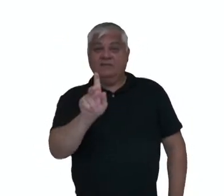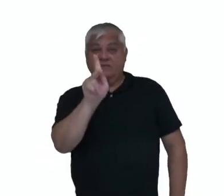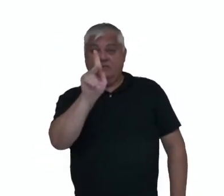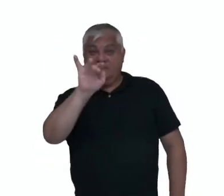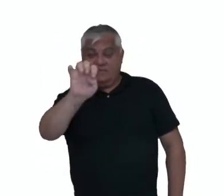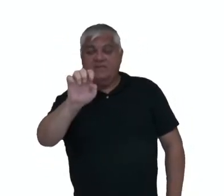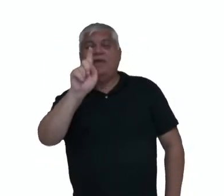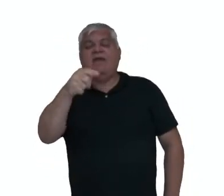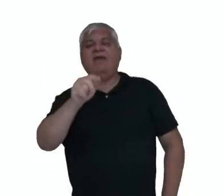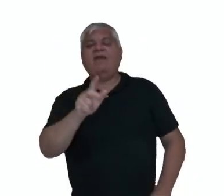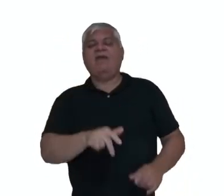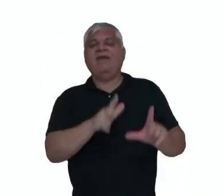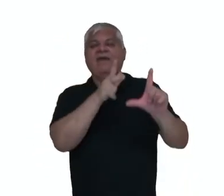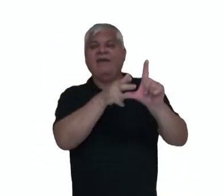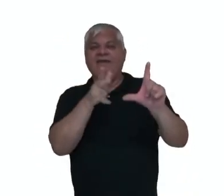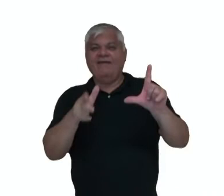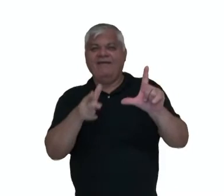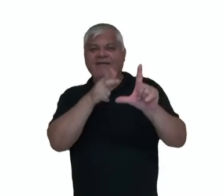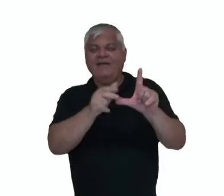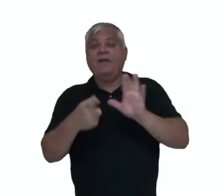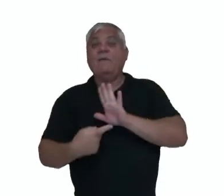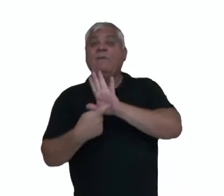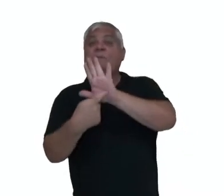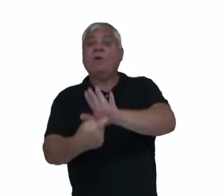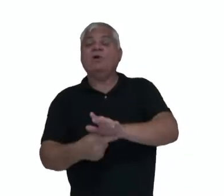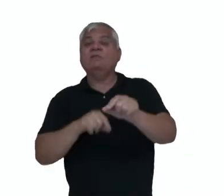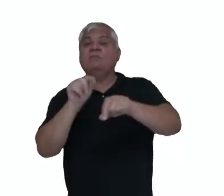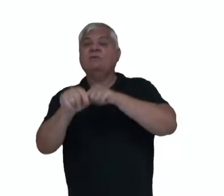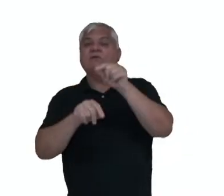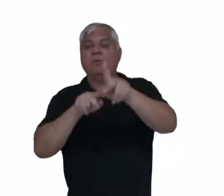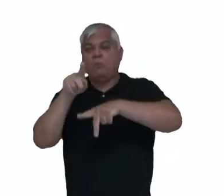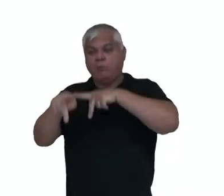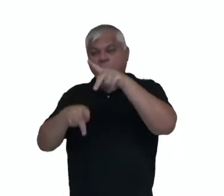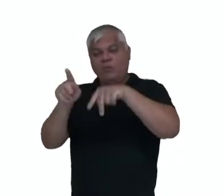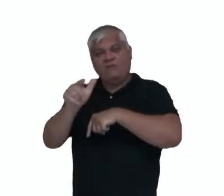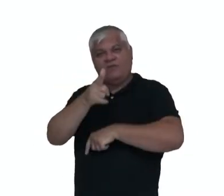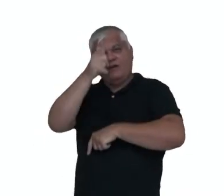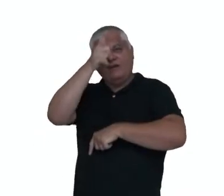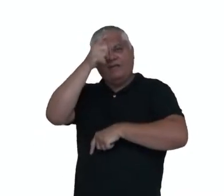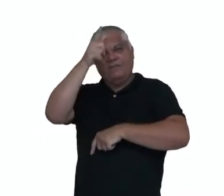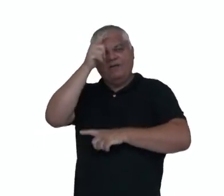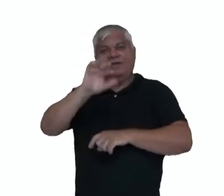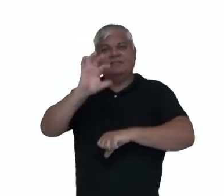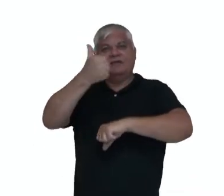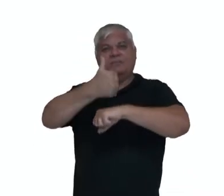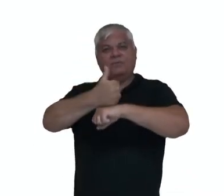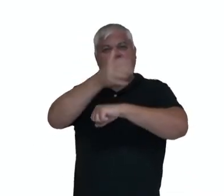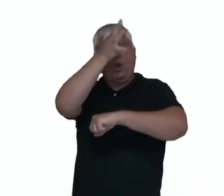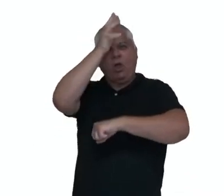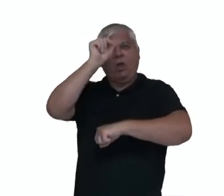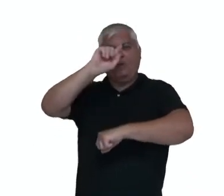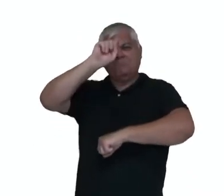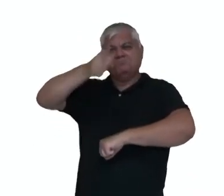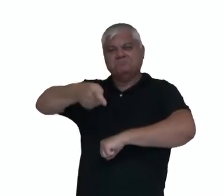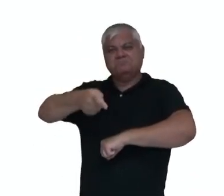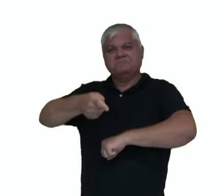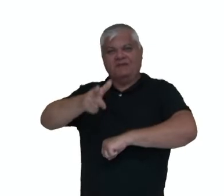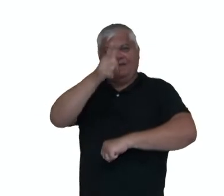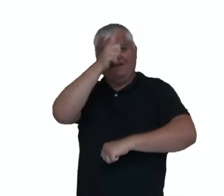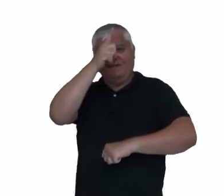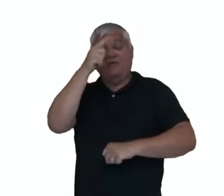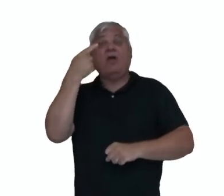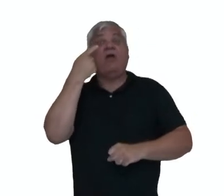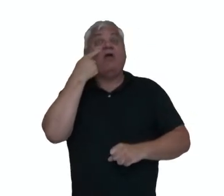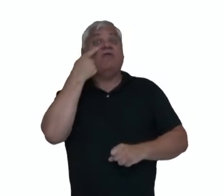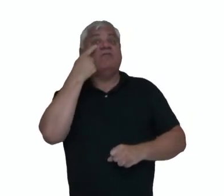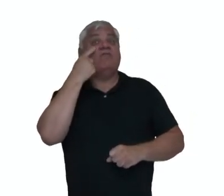retrata a luta, né, dos povos germânicos contra o domínio dos romanos. Verifique a classificação indicativa da